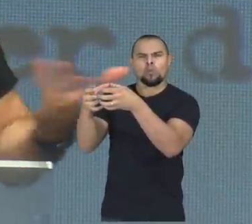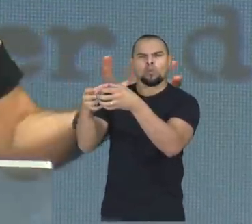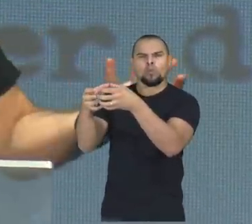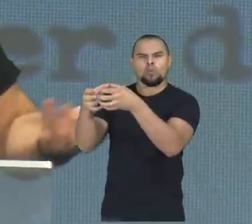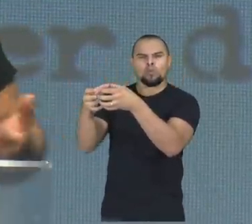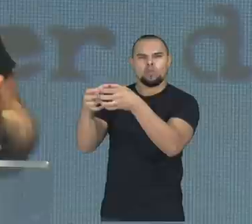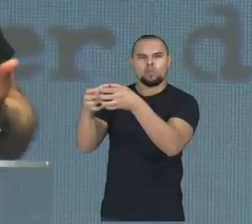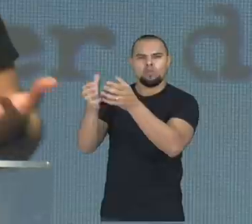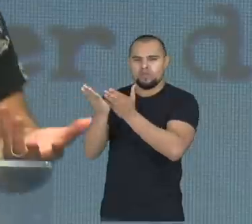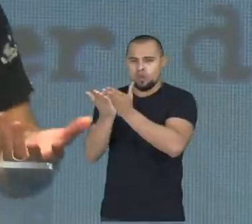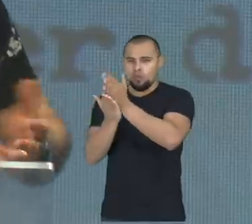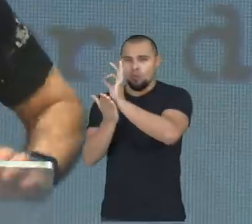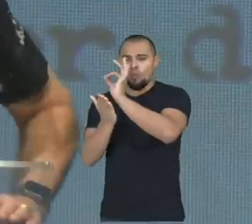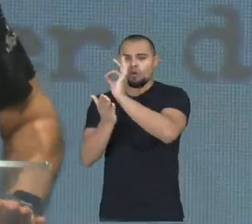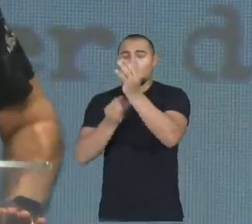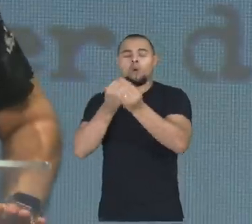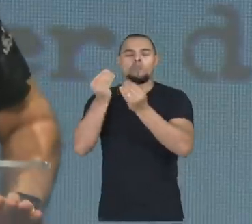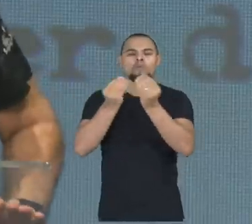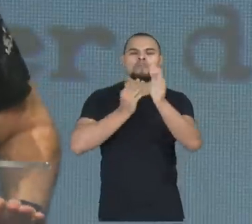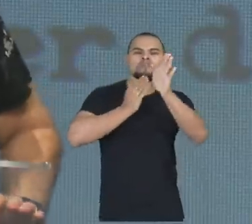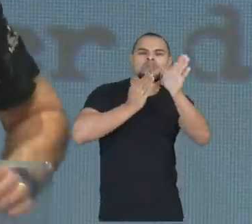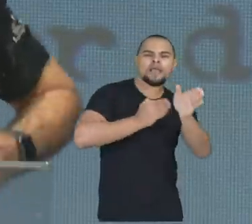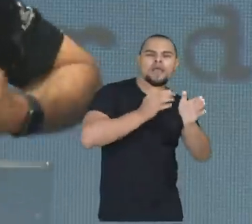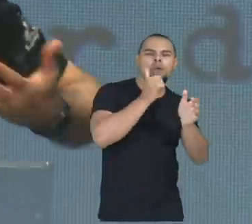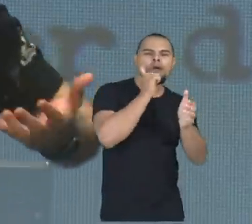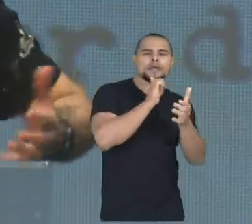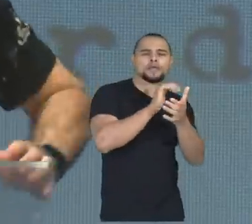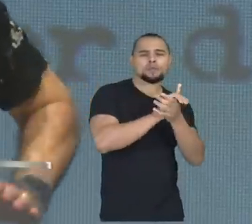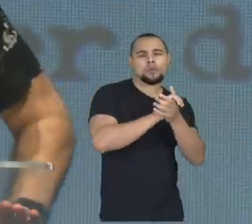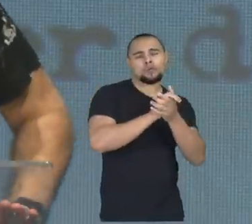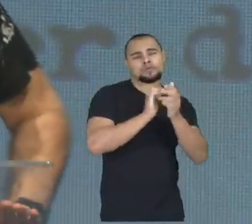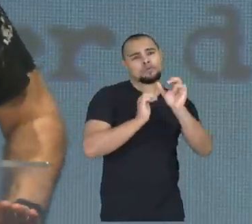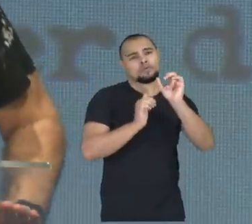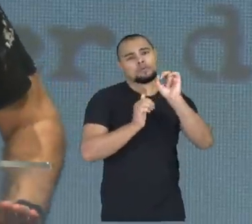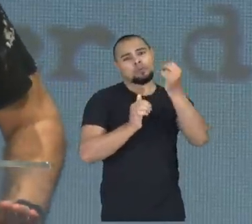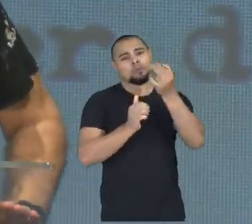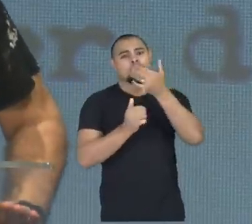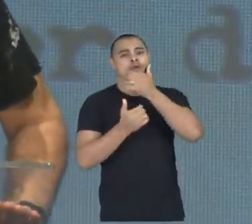como é que você vai ser fiel a uma esposa, por exemplo? Ou a um esposo?